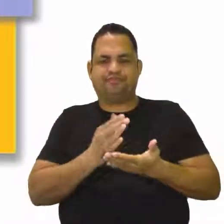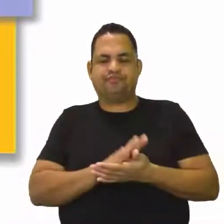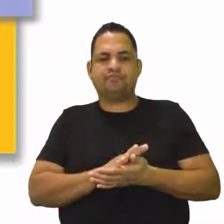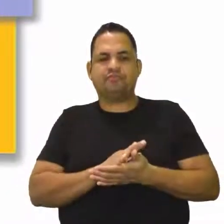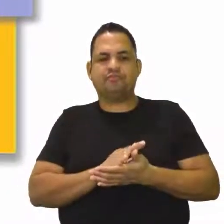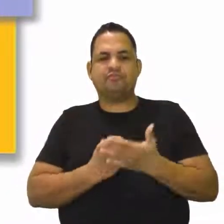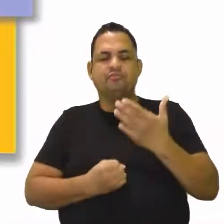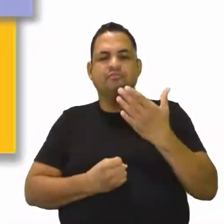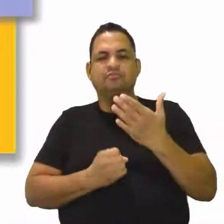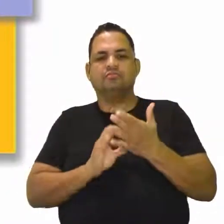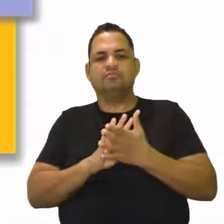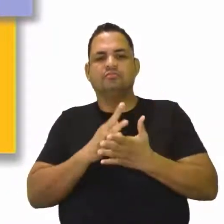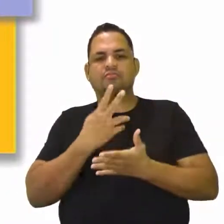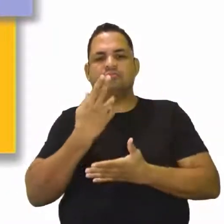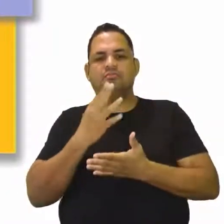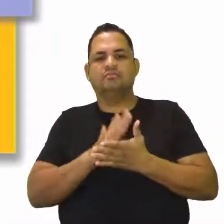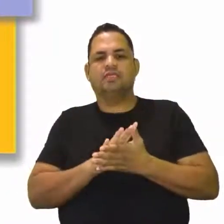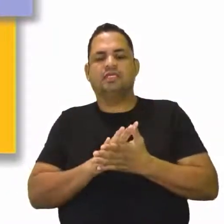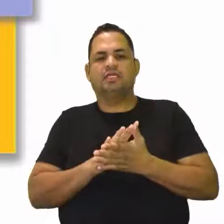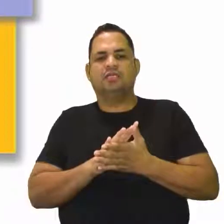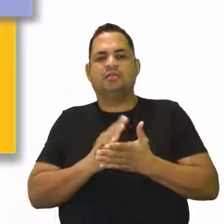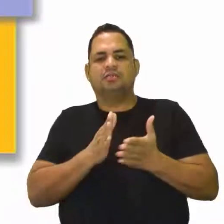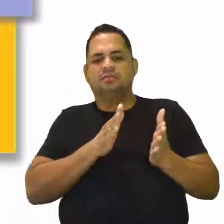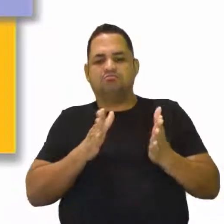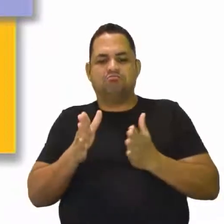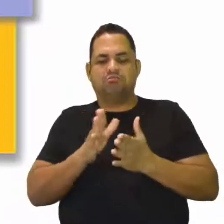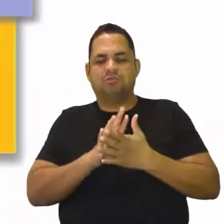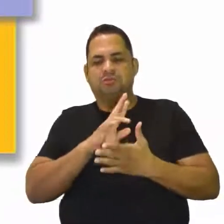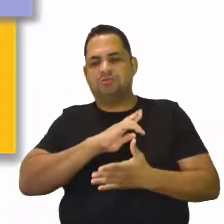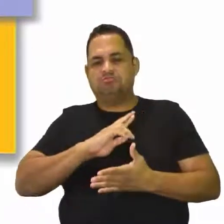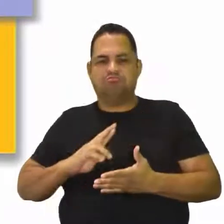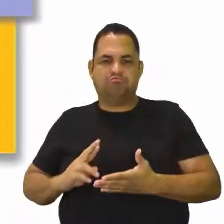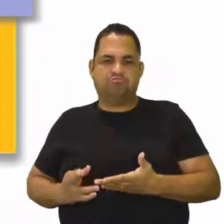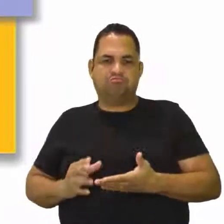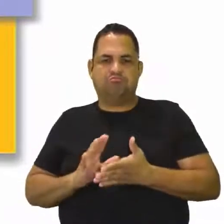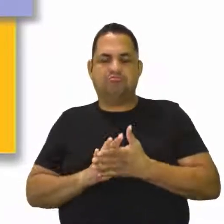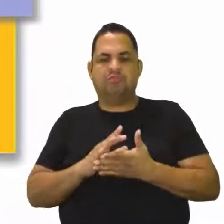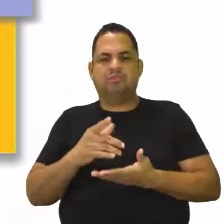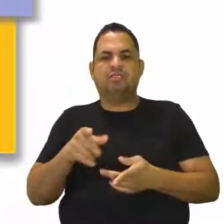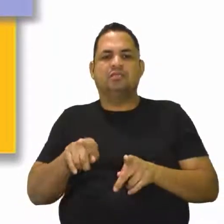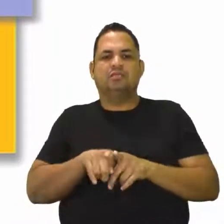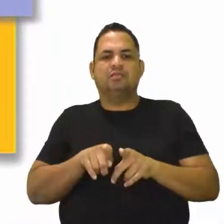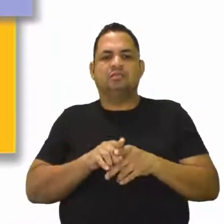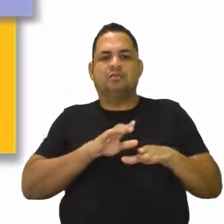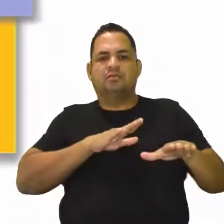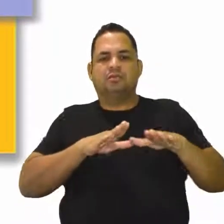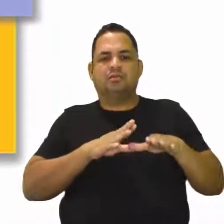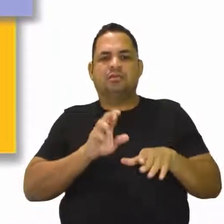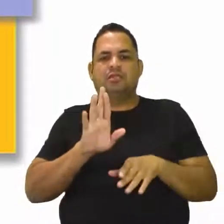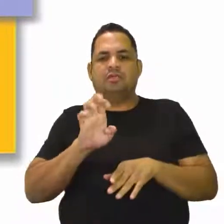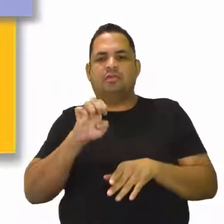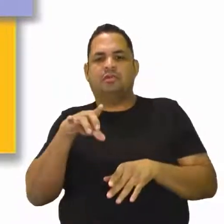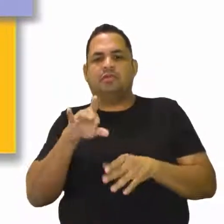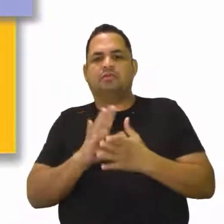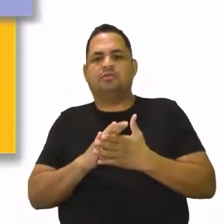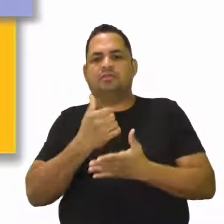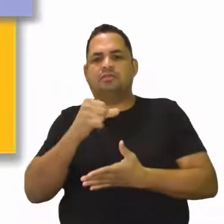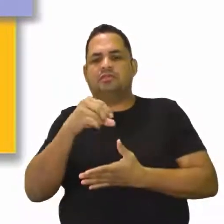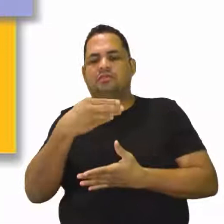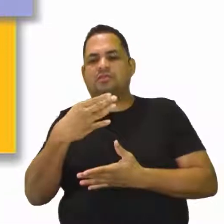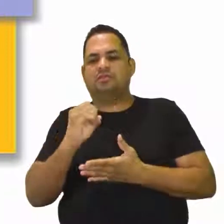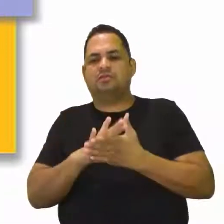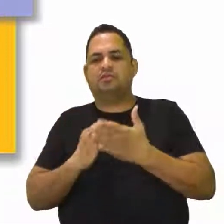ela aparece numa crise desse período republicano. Nós vamos ver os movimentos rebeldes de